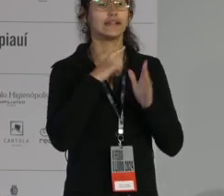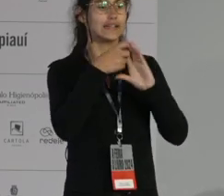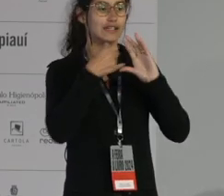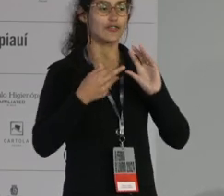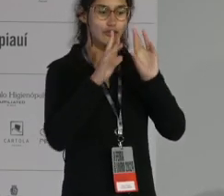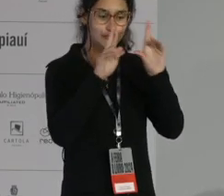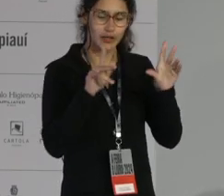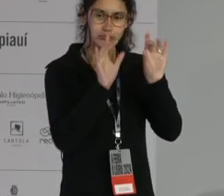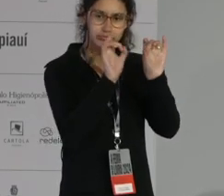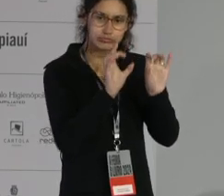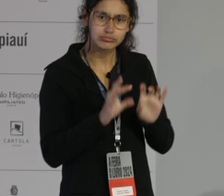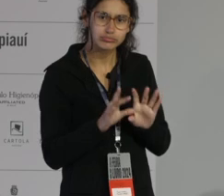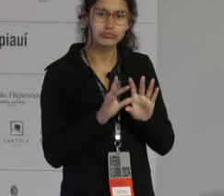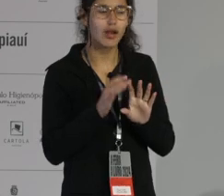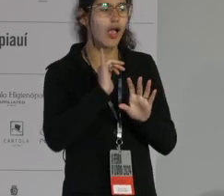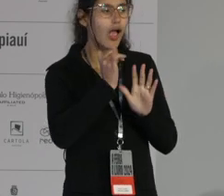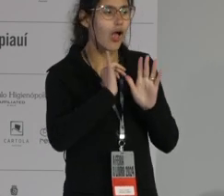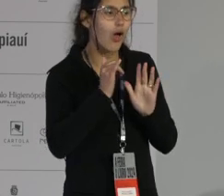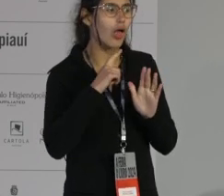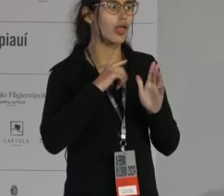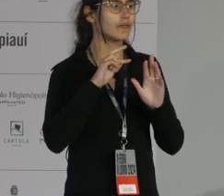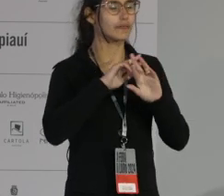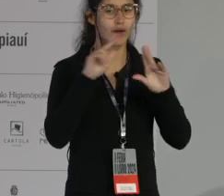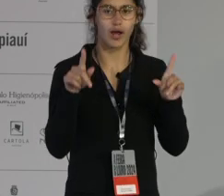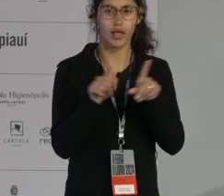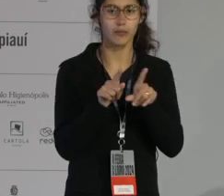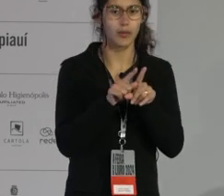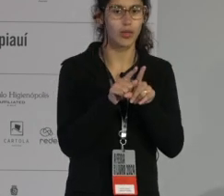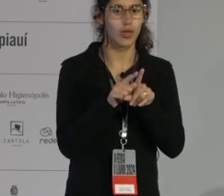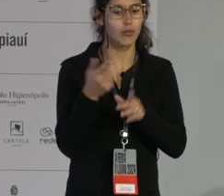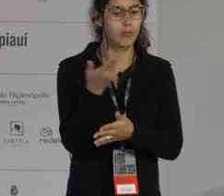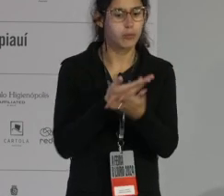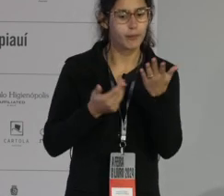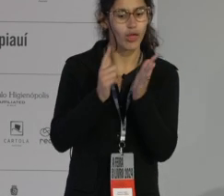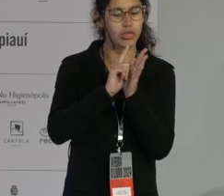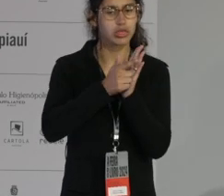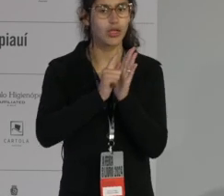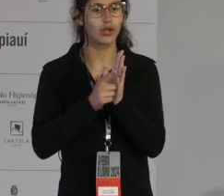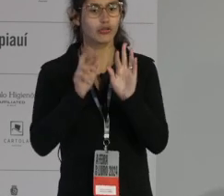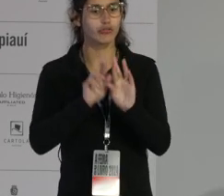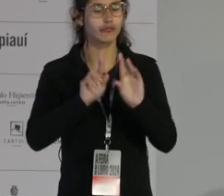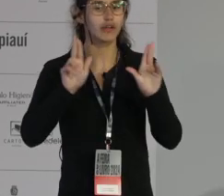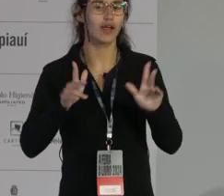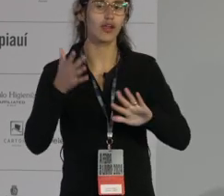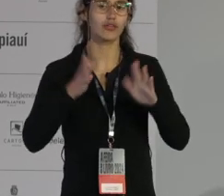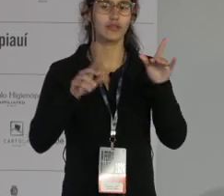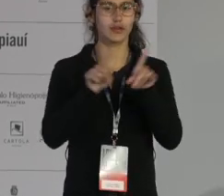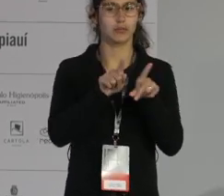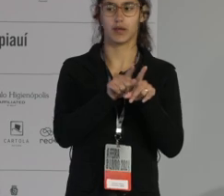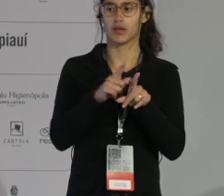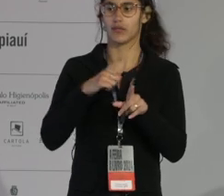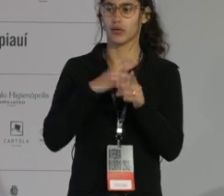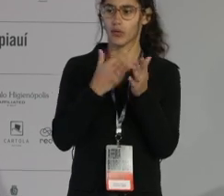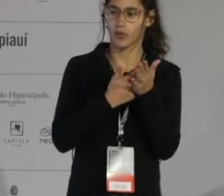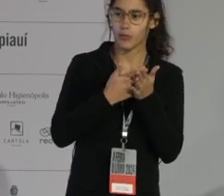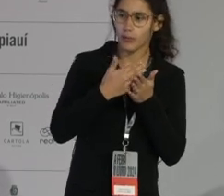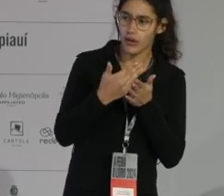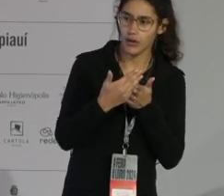características específicas. Assim, os contos da Yara, eles transitam por gêneros muito distintos, às vezes. Você vai desde o